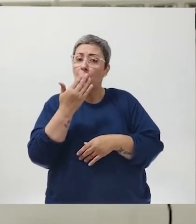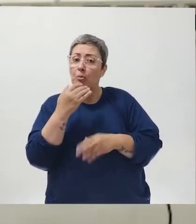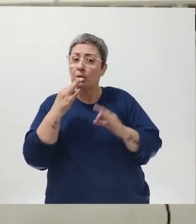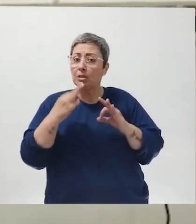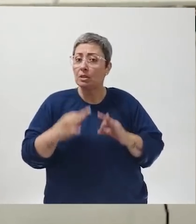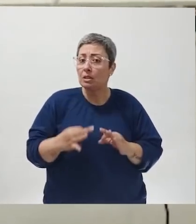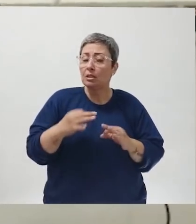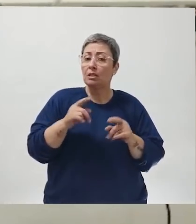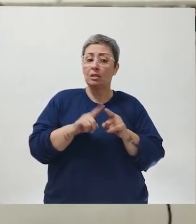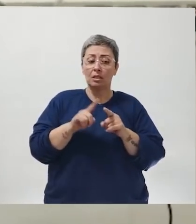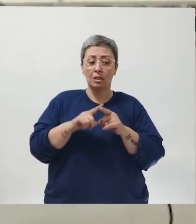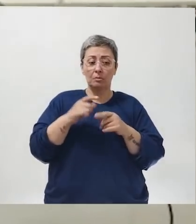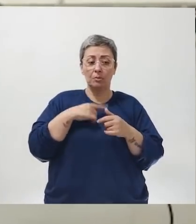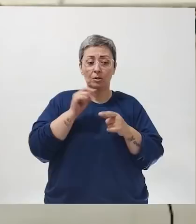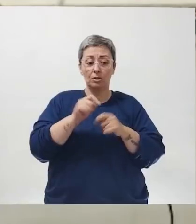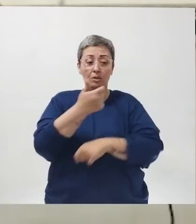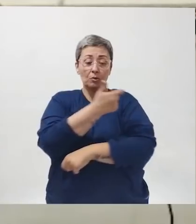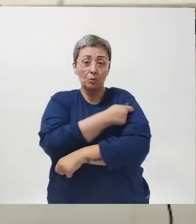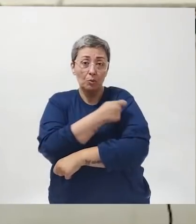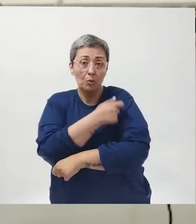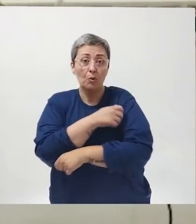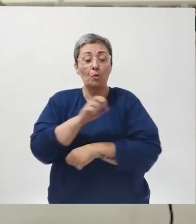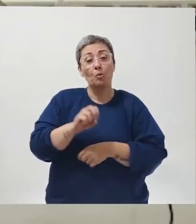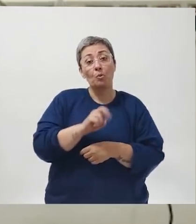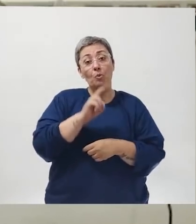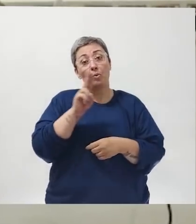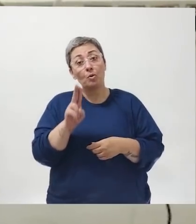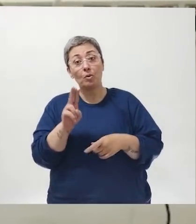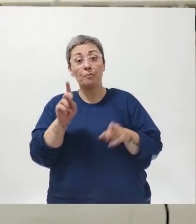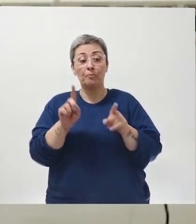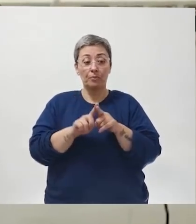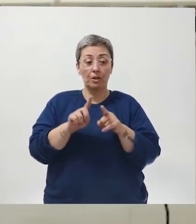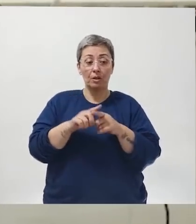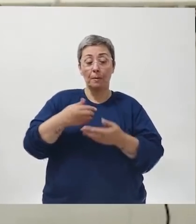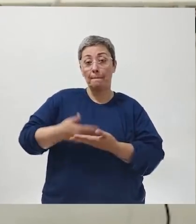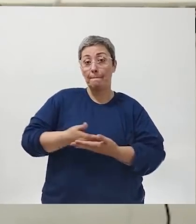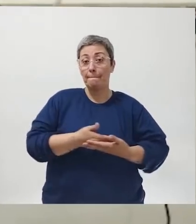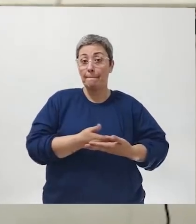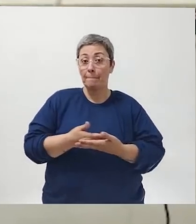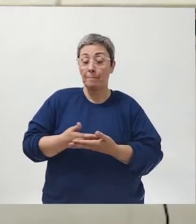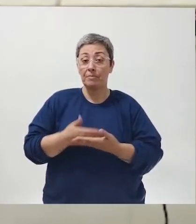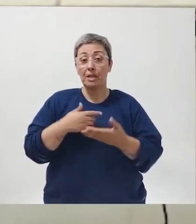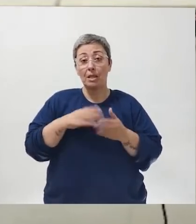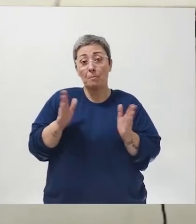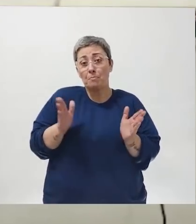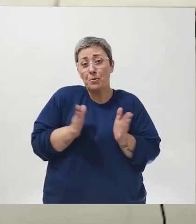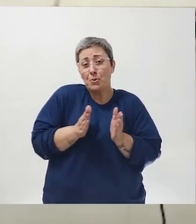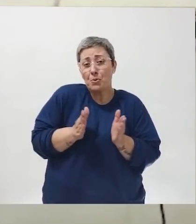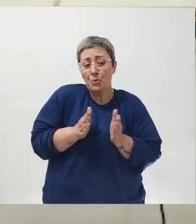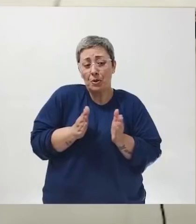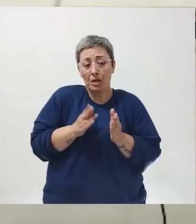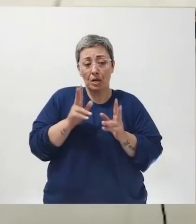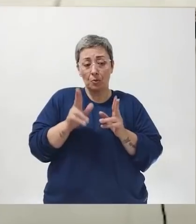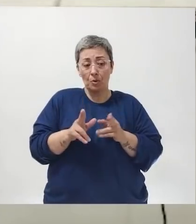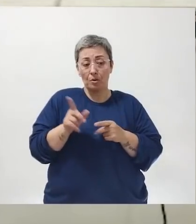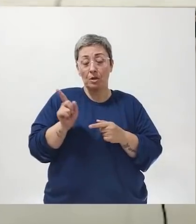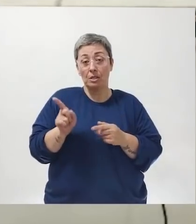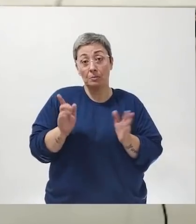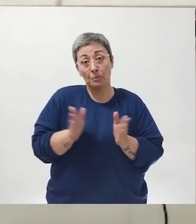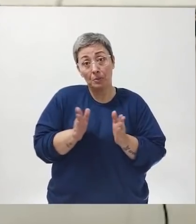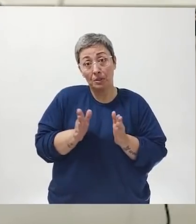vacinação, ou aquele bebê que nasce muito pequeno, como é o caso desse bebê, ele acaba tendo que